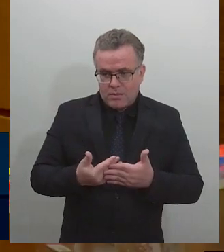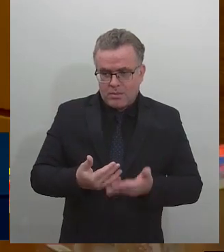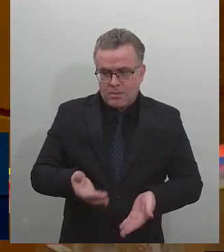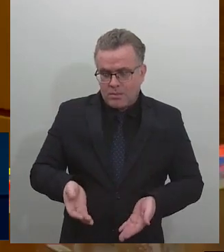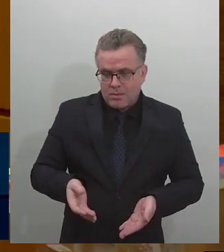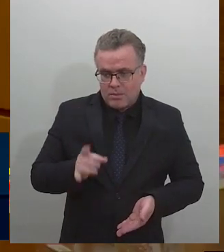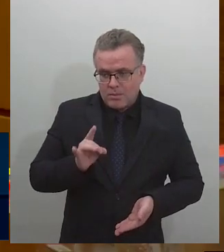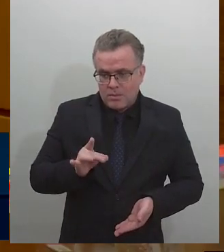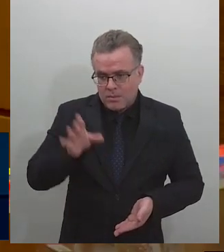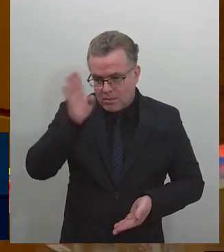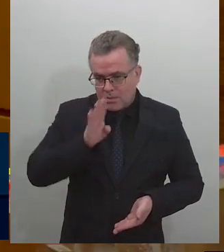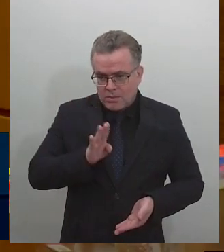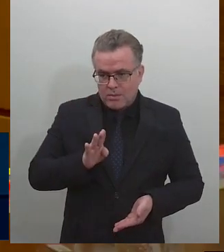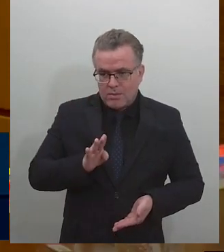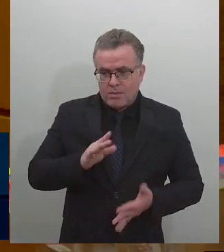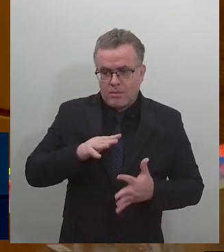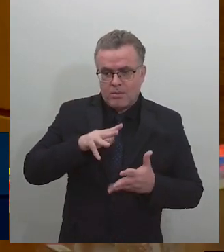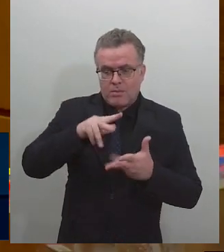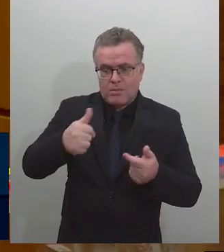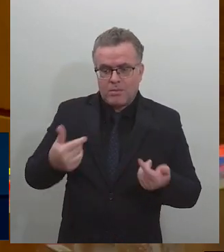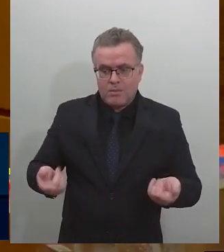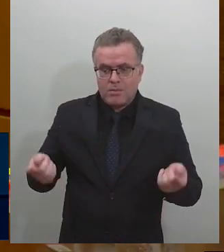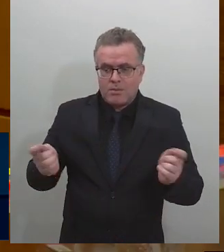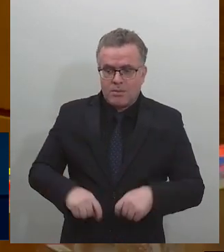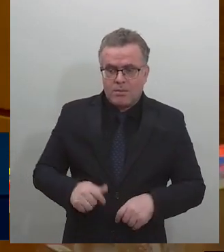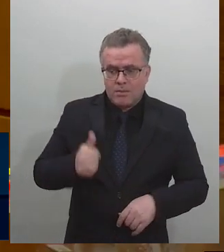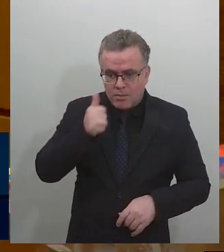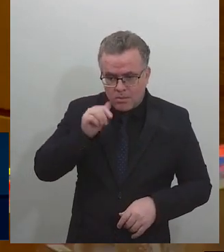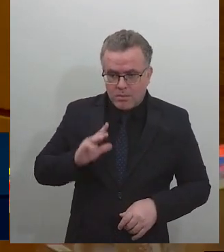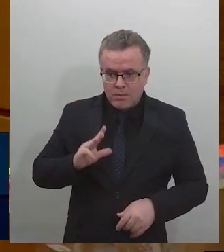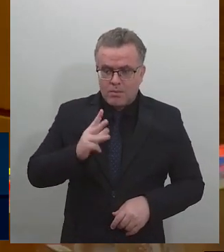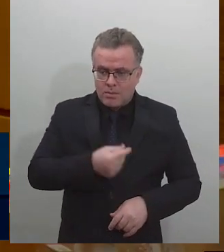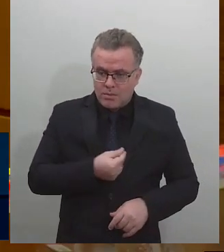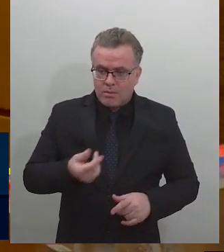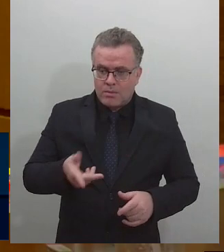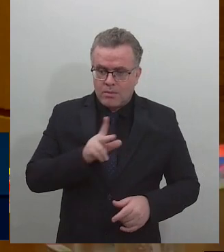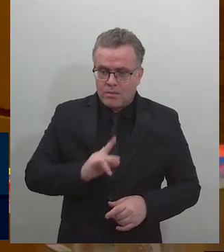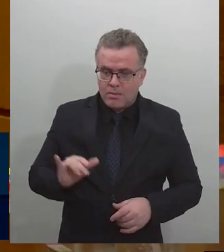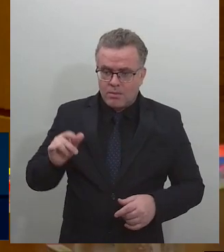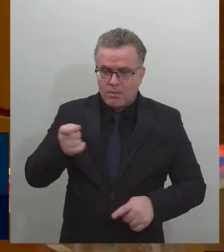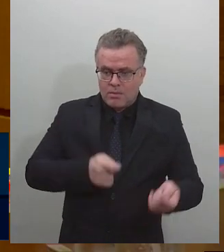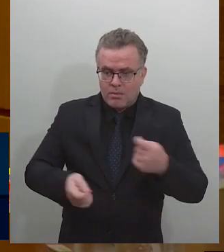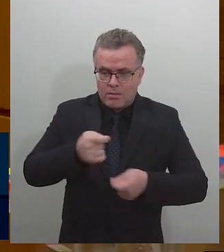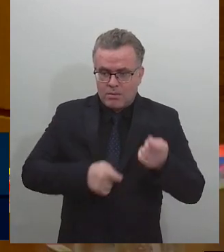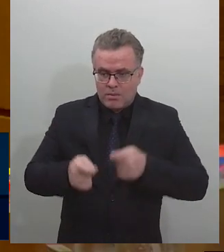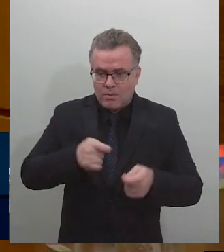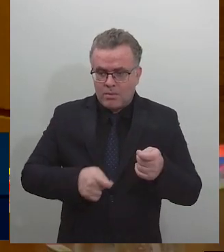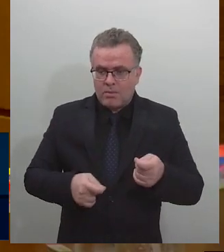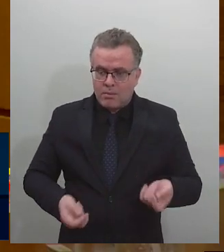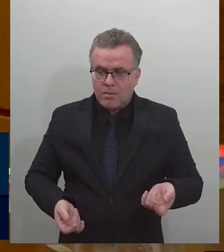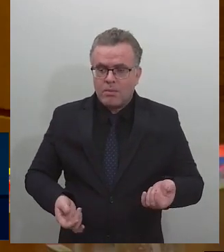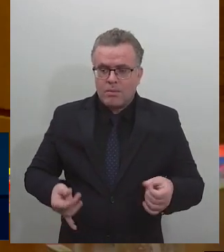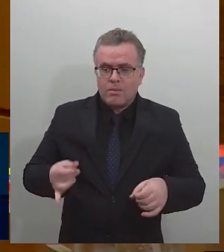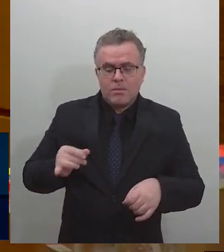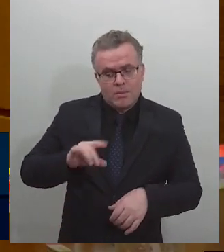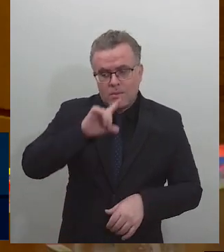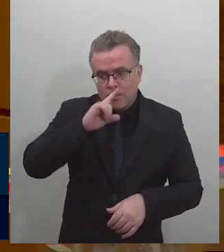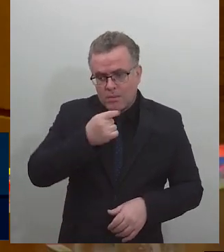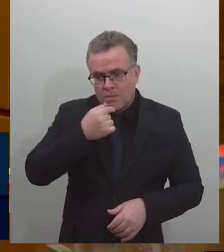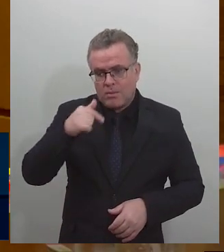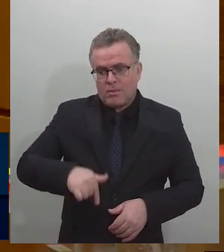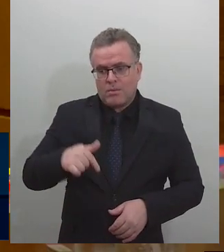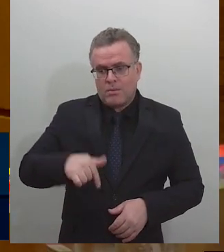no mundo que uma mulher trans vai administrar uma capital em um estado, né, em um estado no Brasil